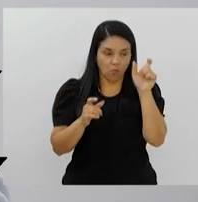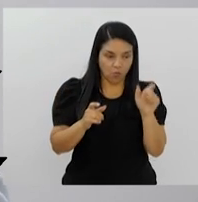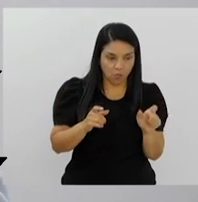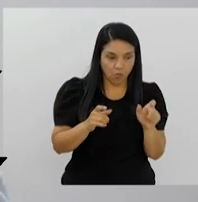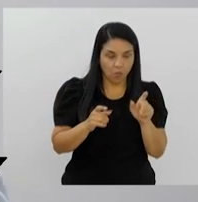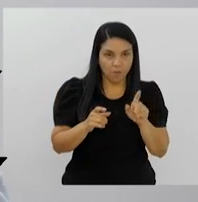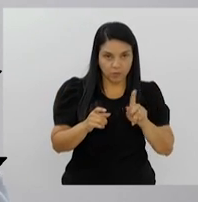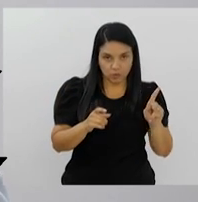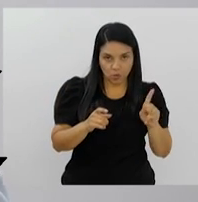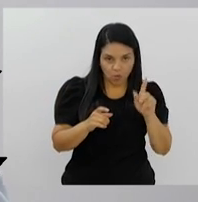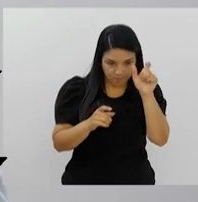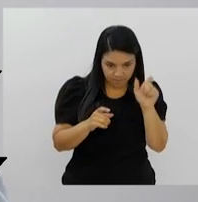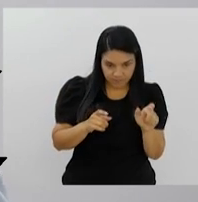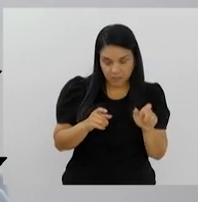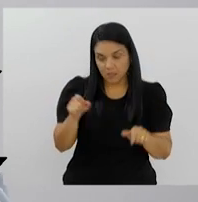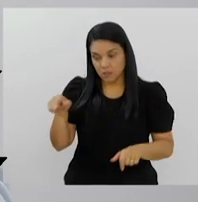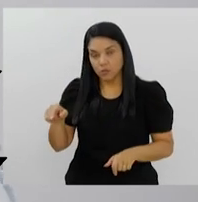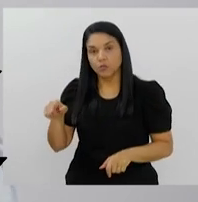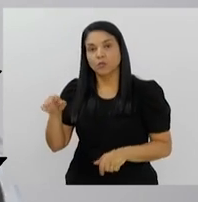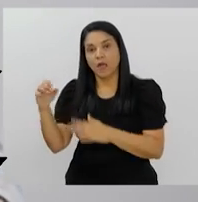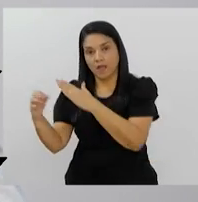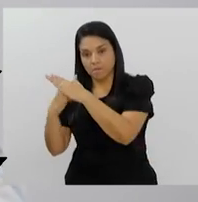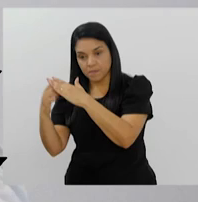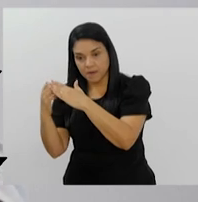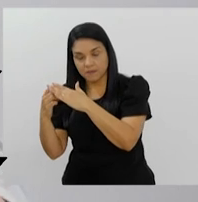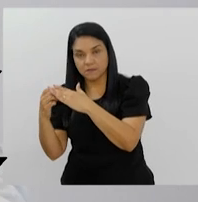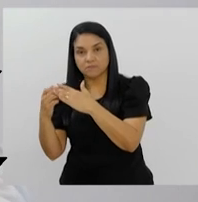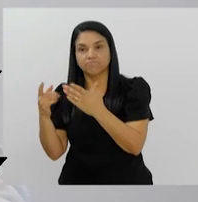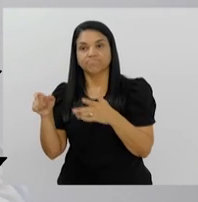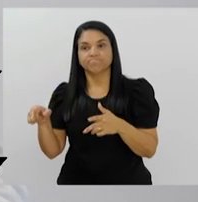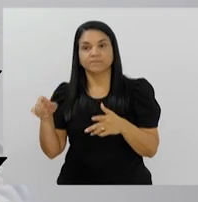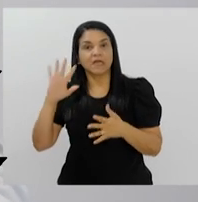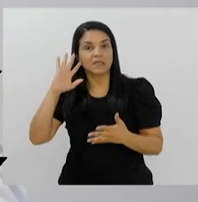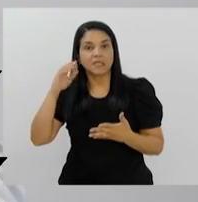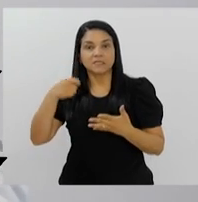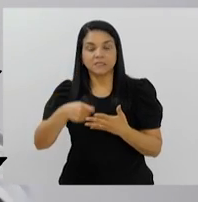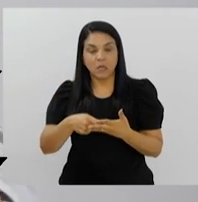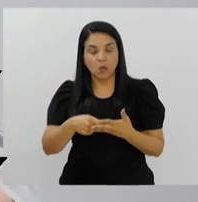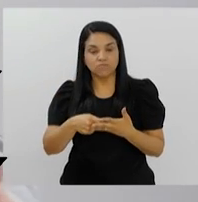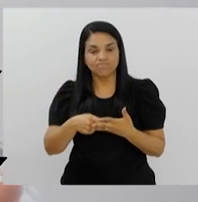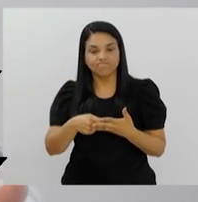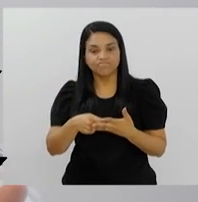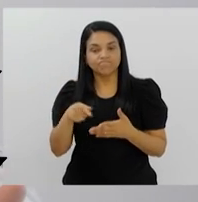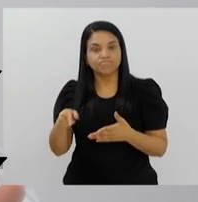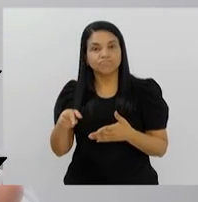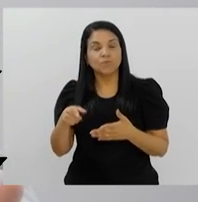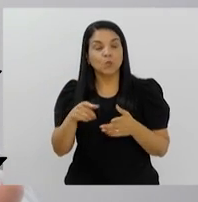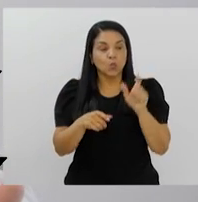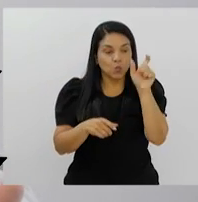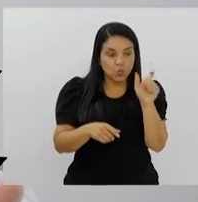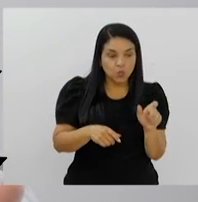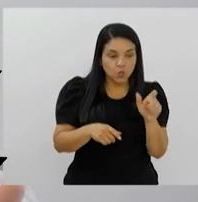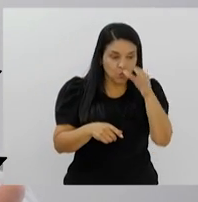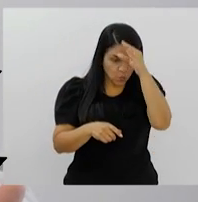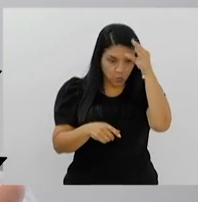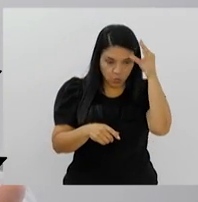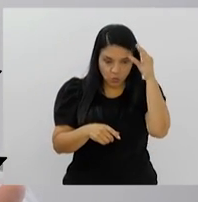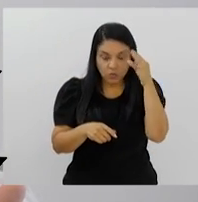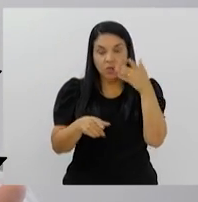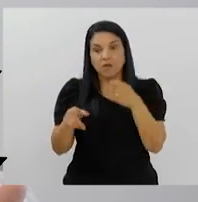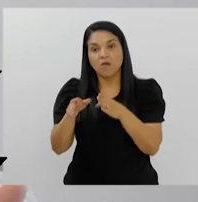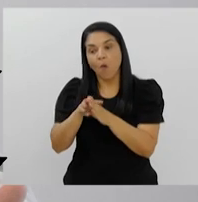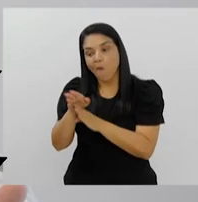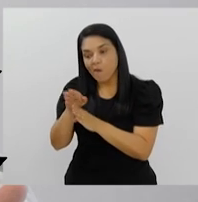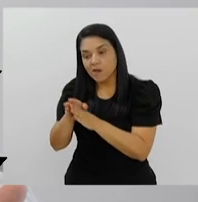unilateral que o o consumidor chega ao Procom ele é orientado mas ele prefere a justiça e tentar buscar uma tutela